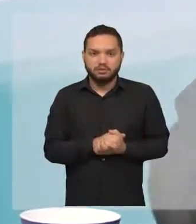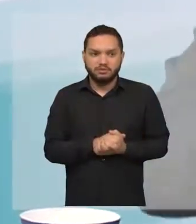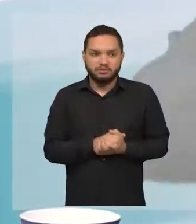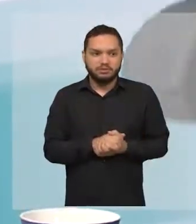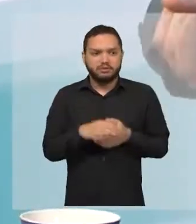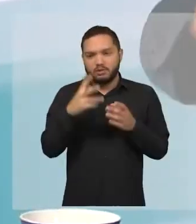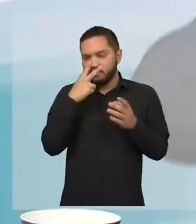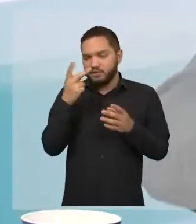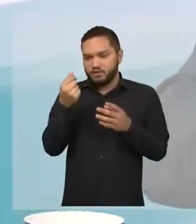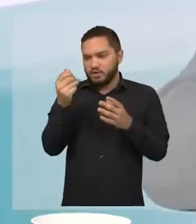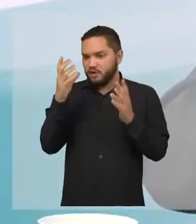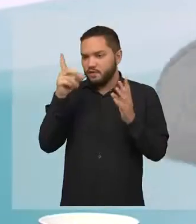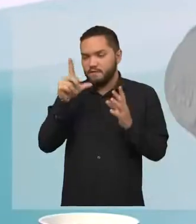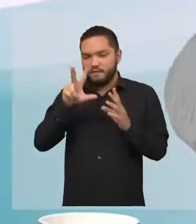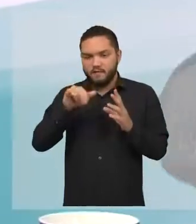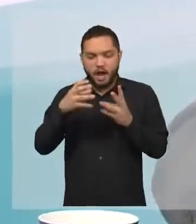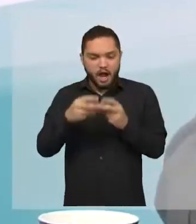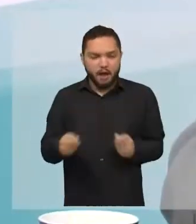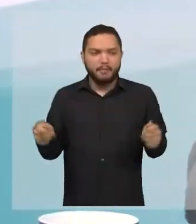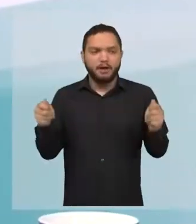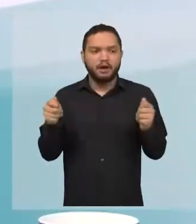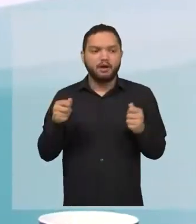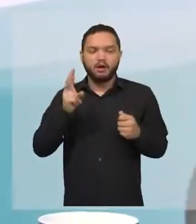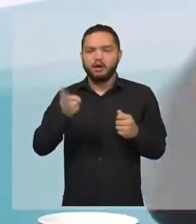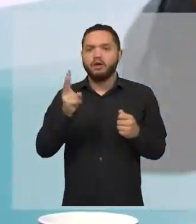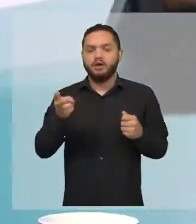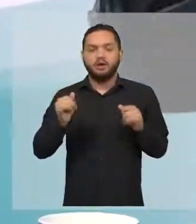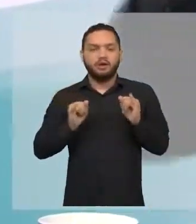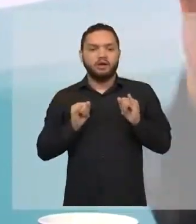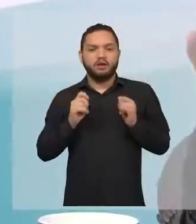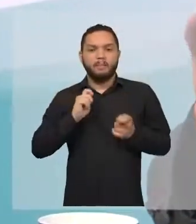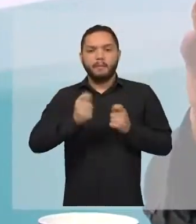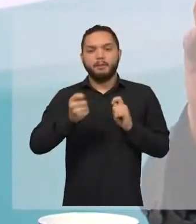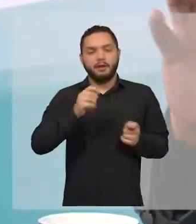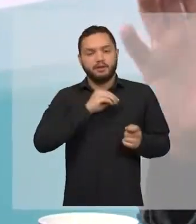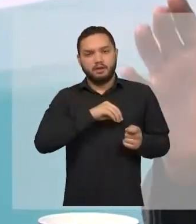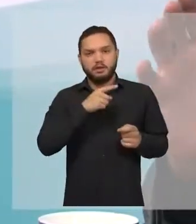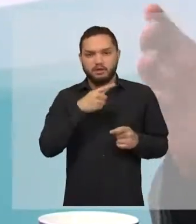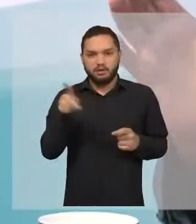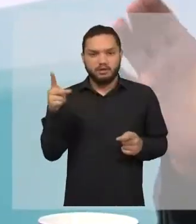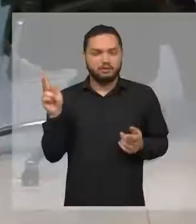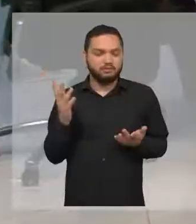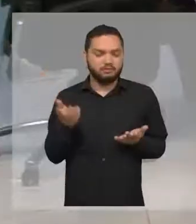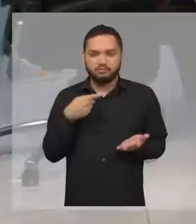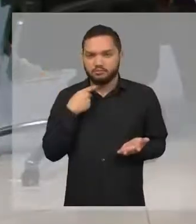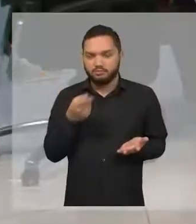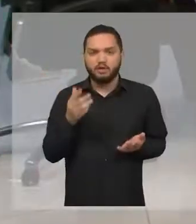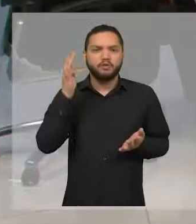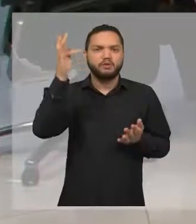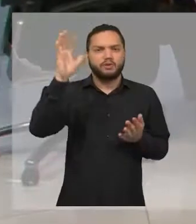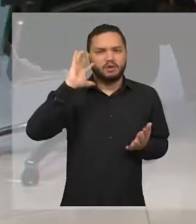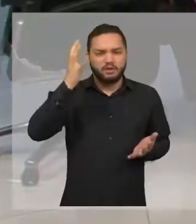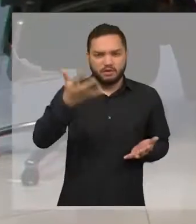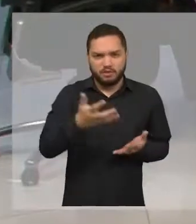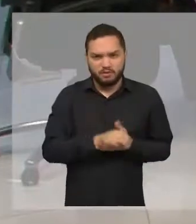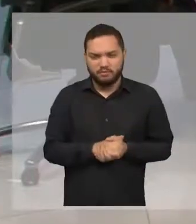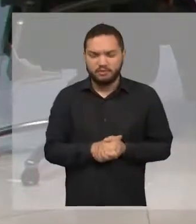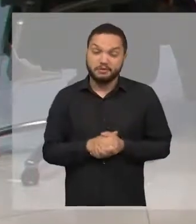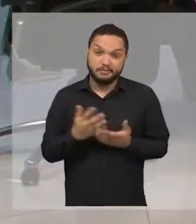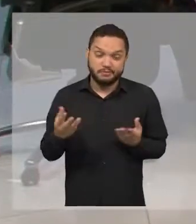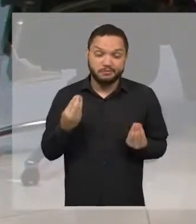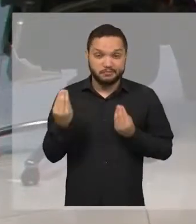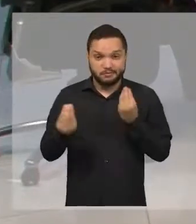agora pelo presidente da República, pelo mandatário, e pelo seu ministro, que certamente se escudou na posição do presidente para poder